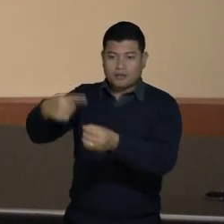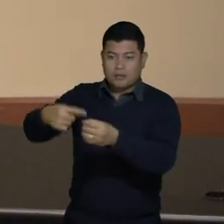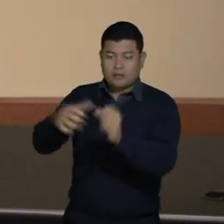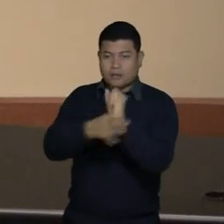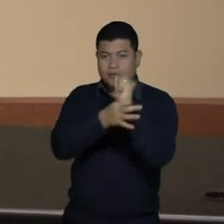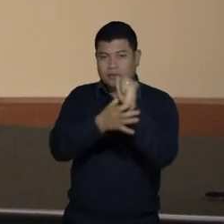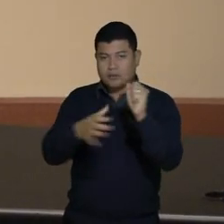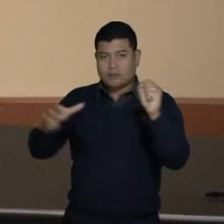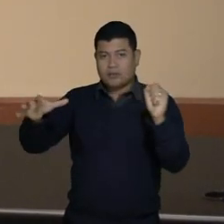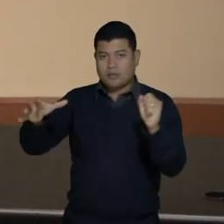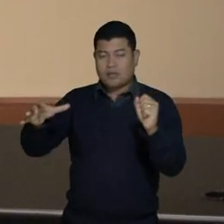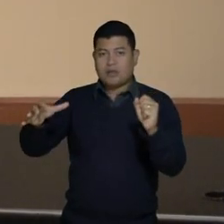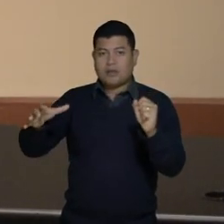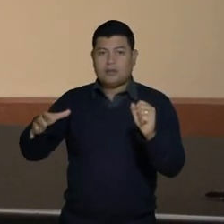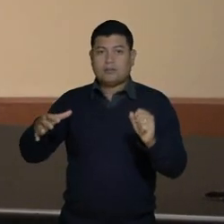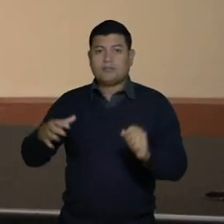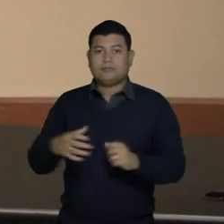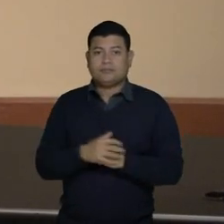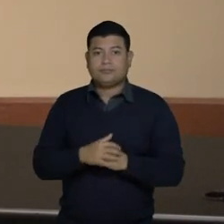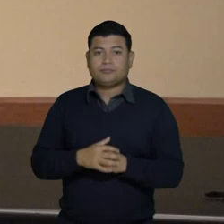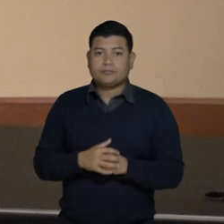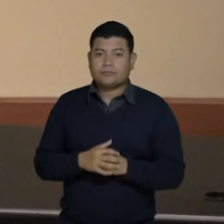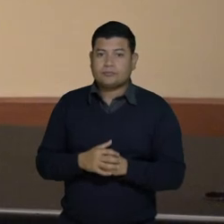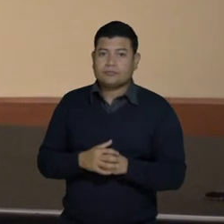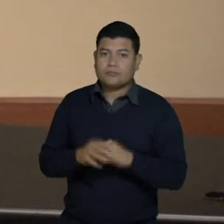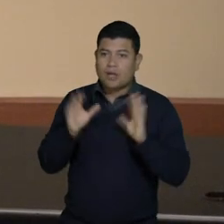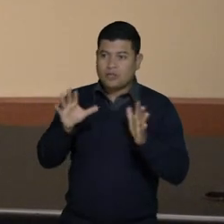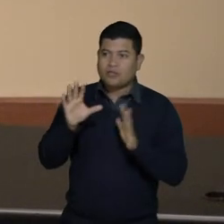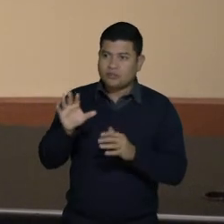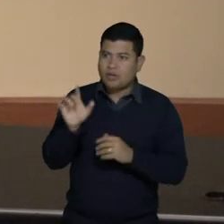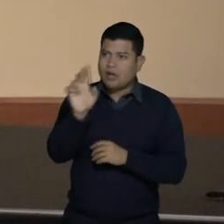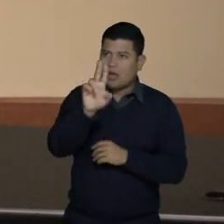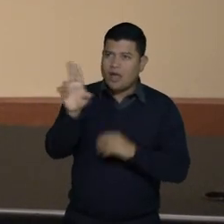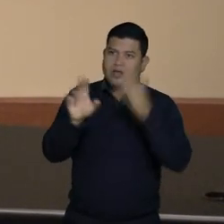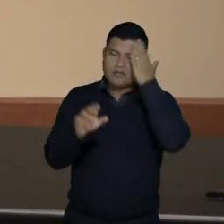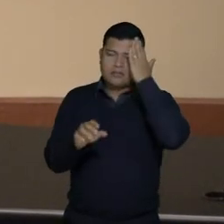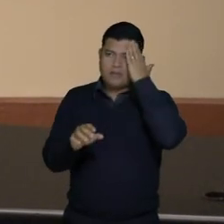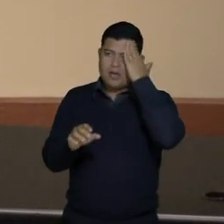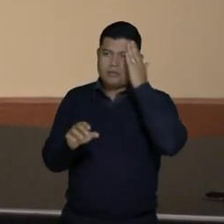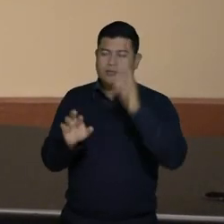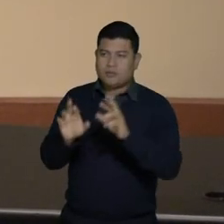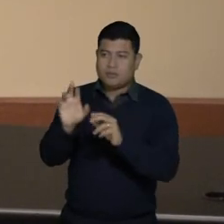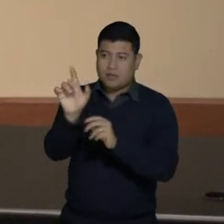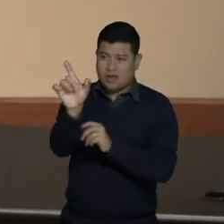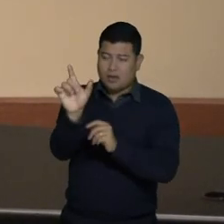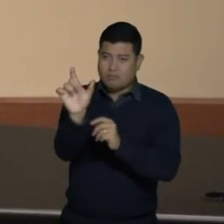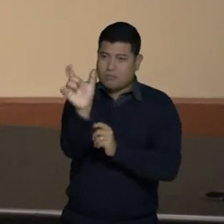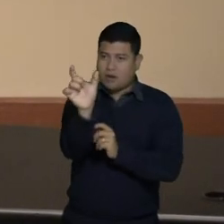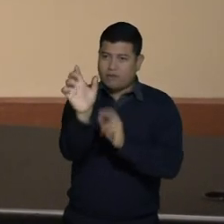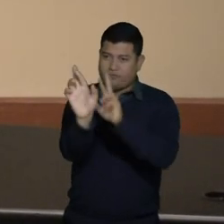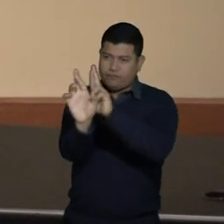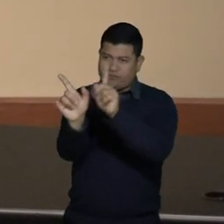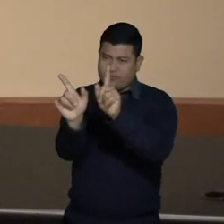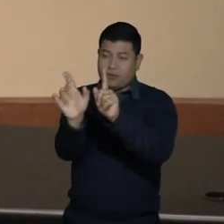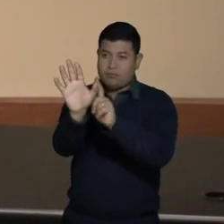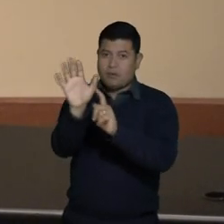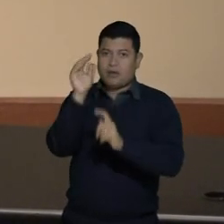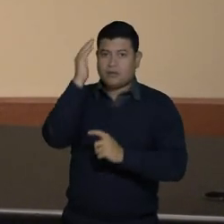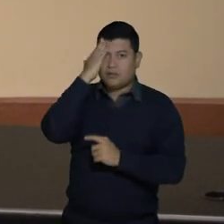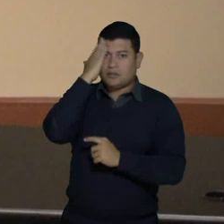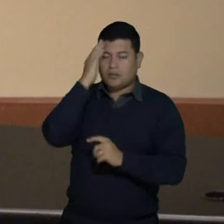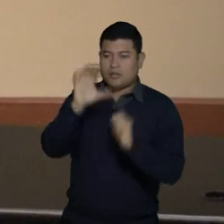ele já ele já gravou a escrita de São José o início da palavra São